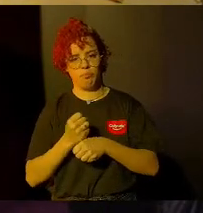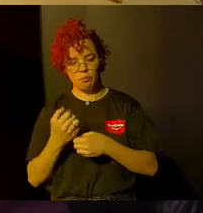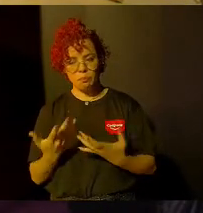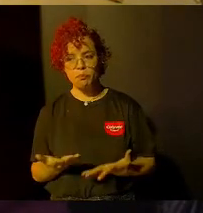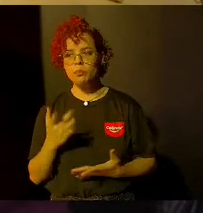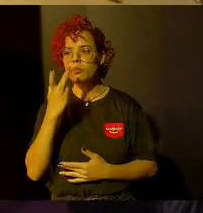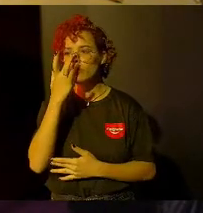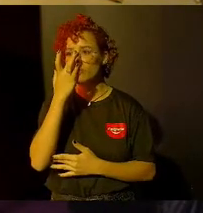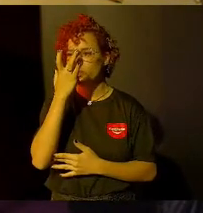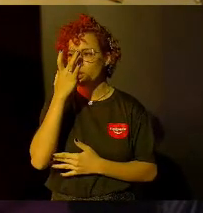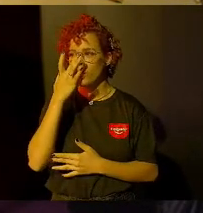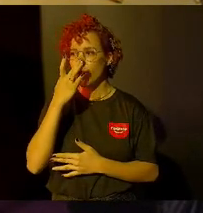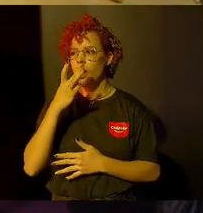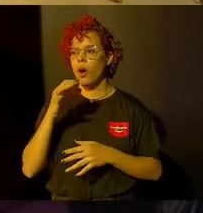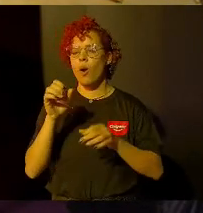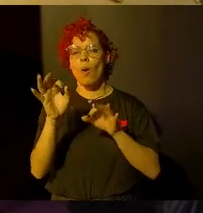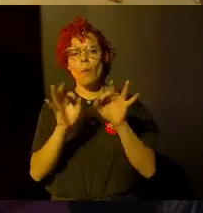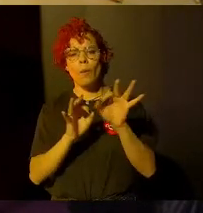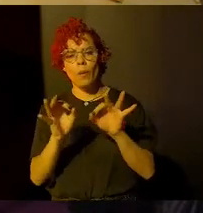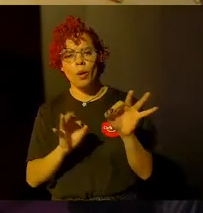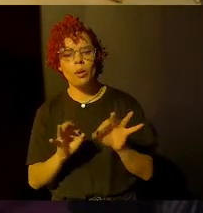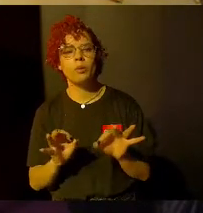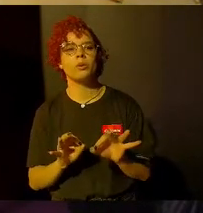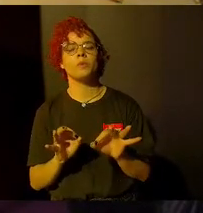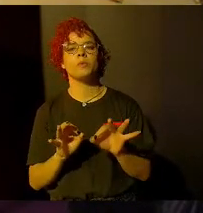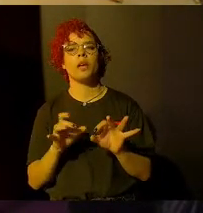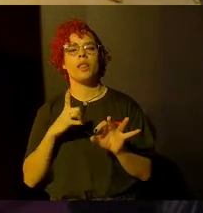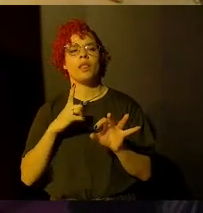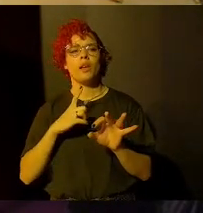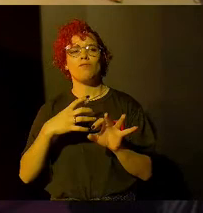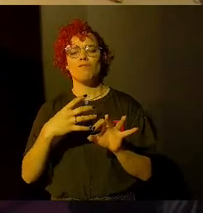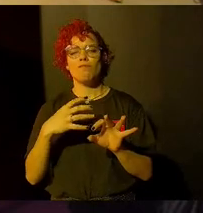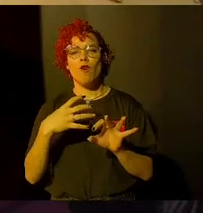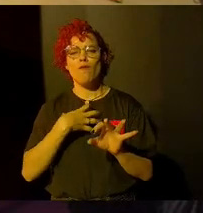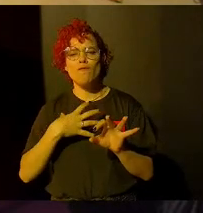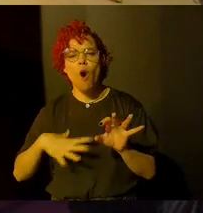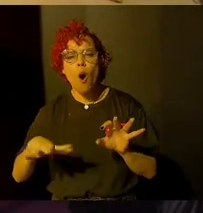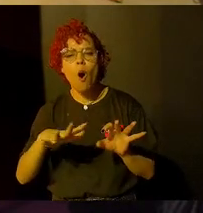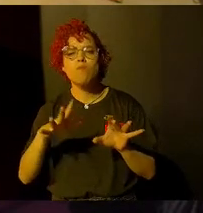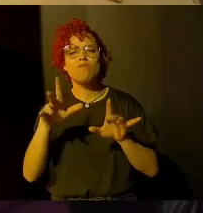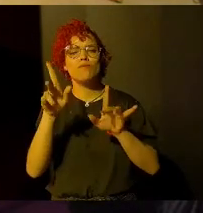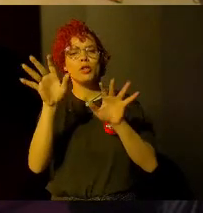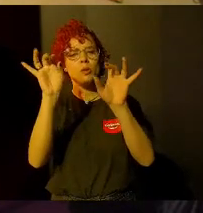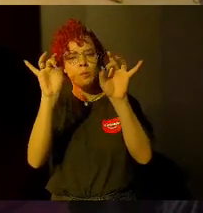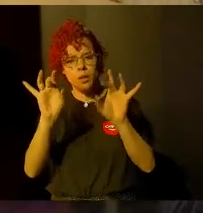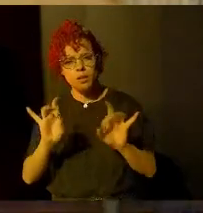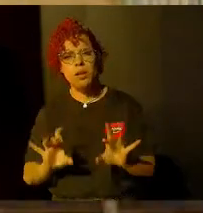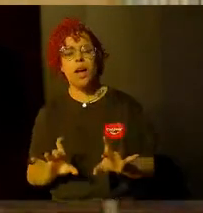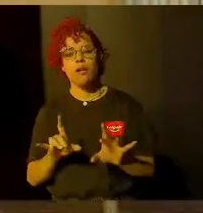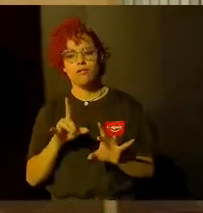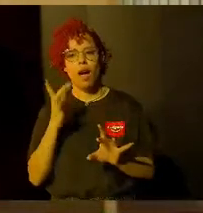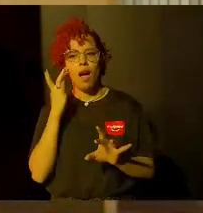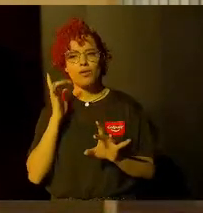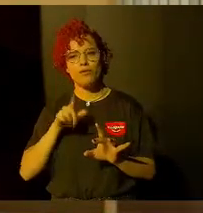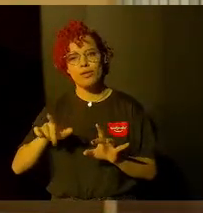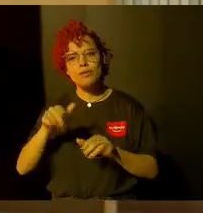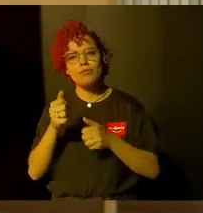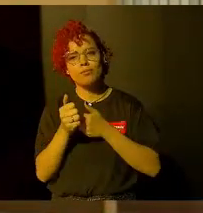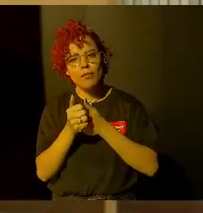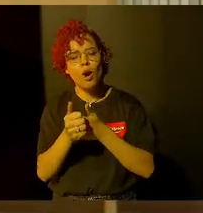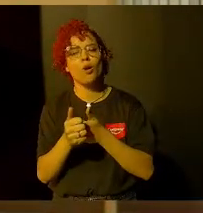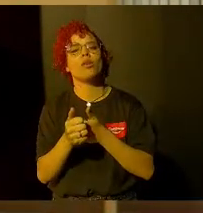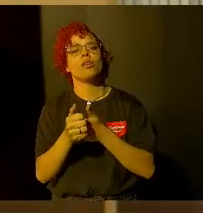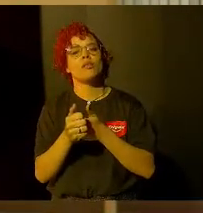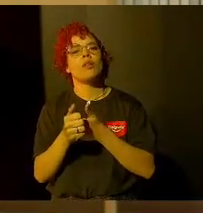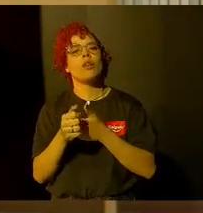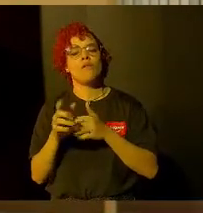e a programação tá com novos formatos especiais que eu acho que vocês têm acompanhado e vão continuar hoje né até